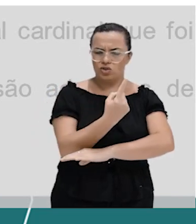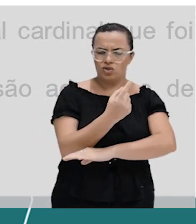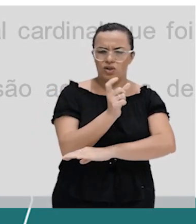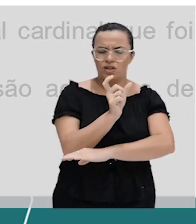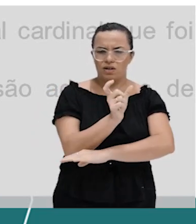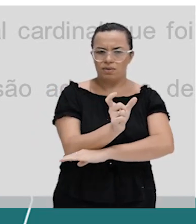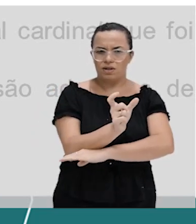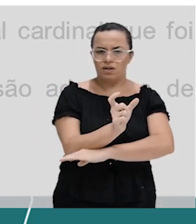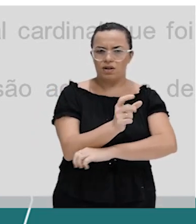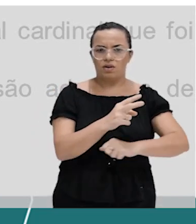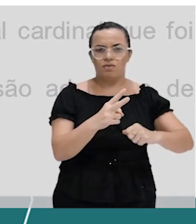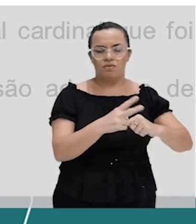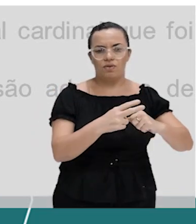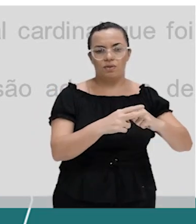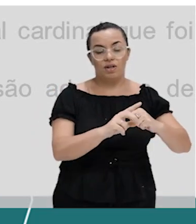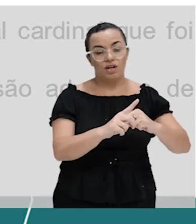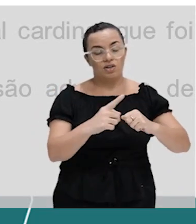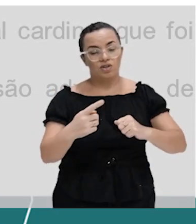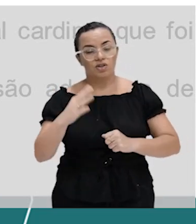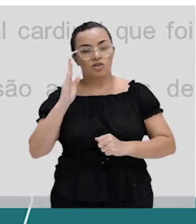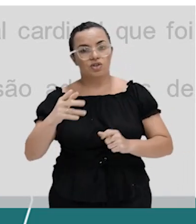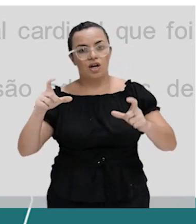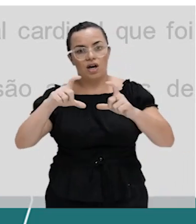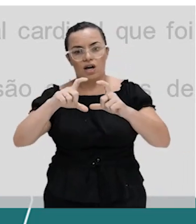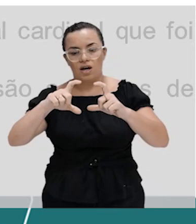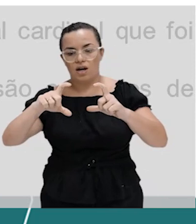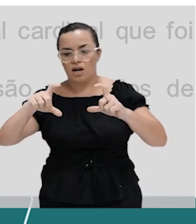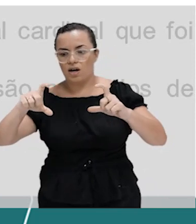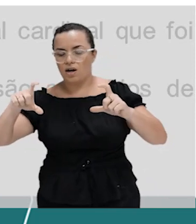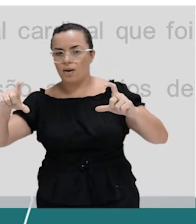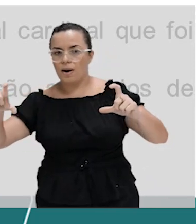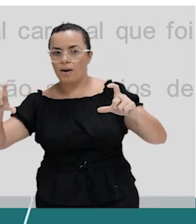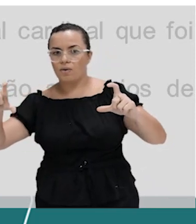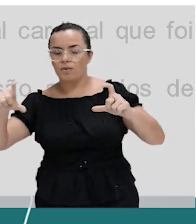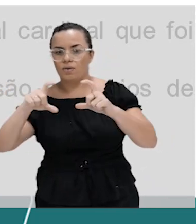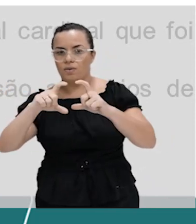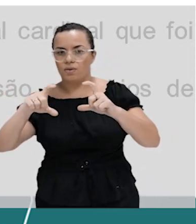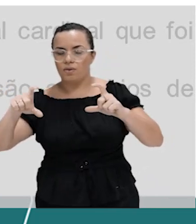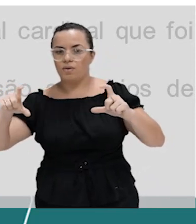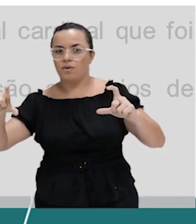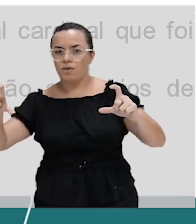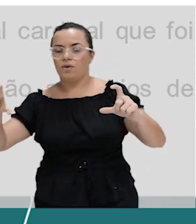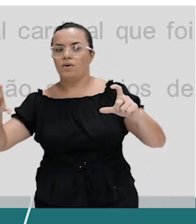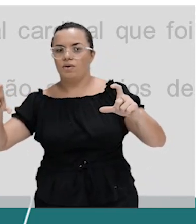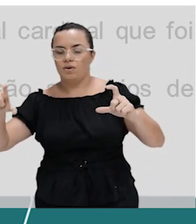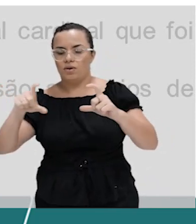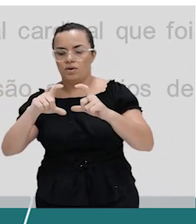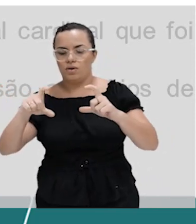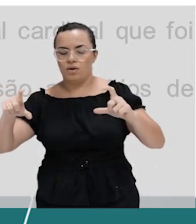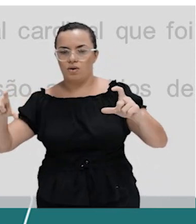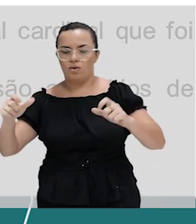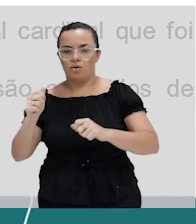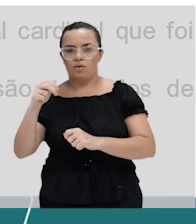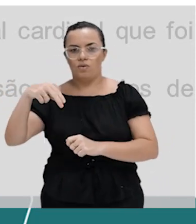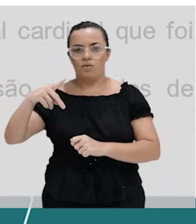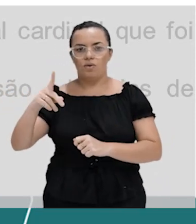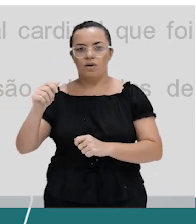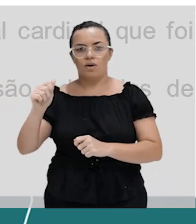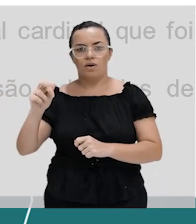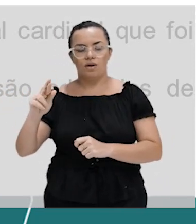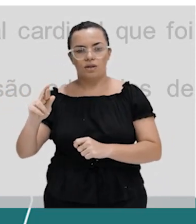de Daniel, aí deixa de ser um verbo e passa a ser um substantivo. Eu substantivei a